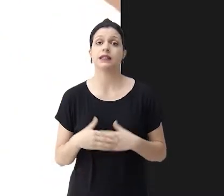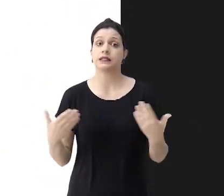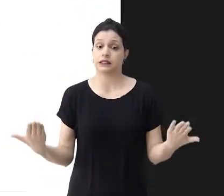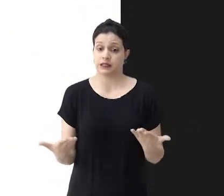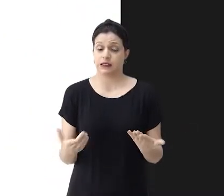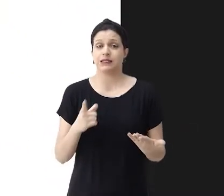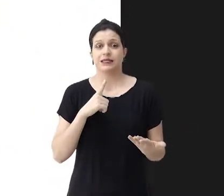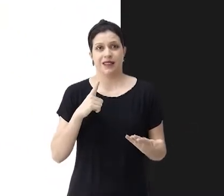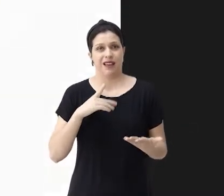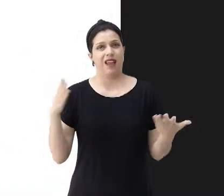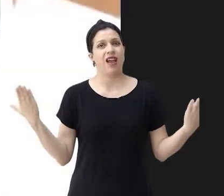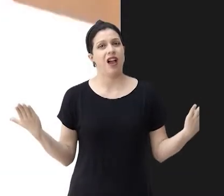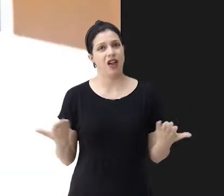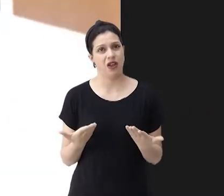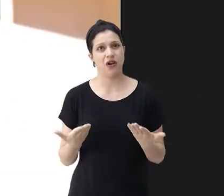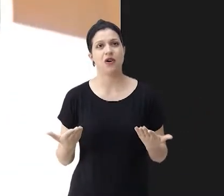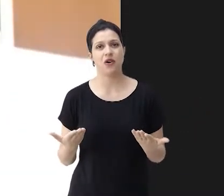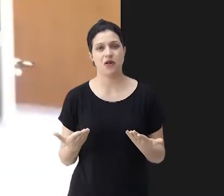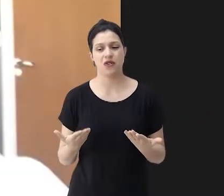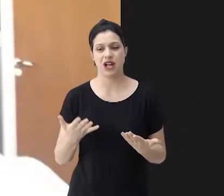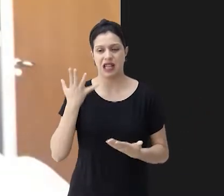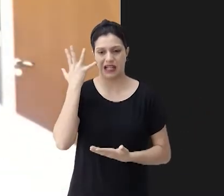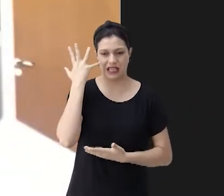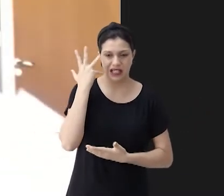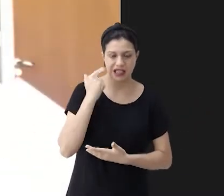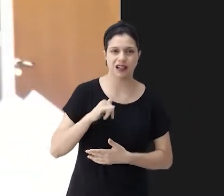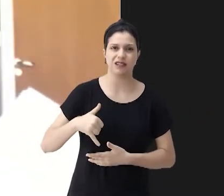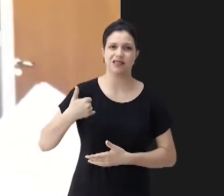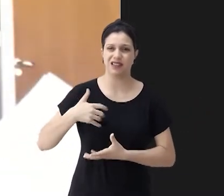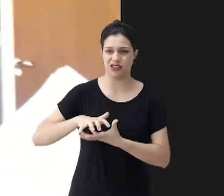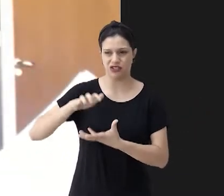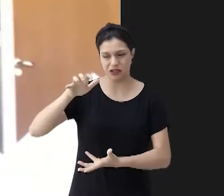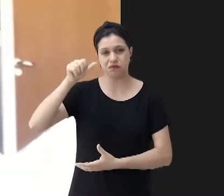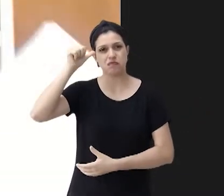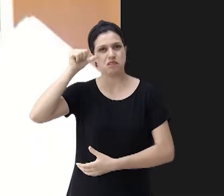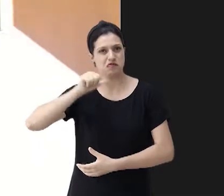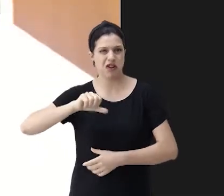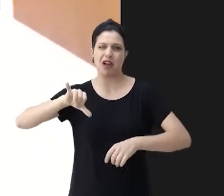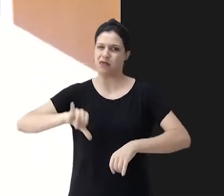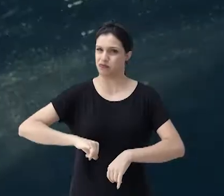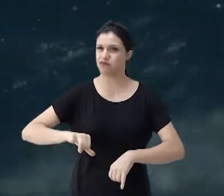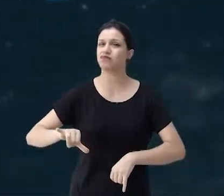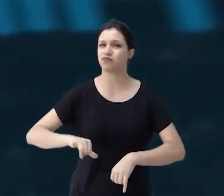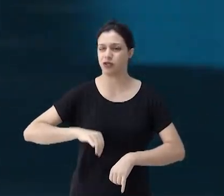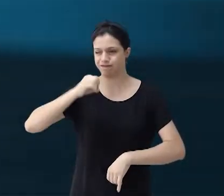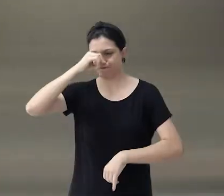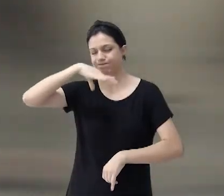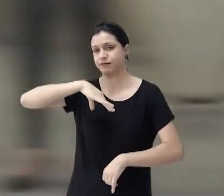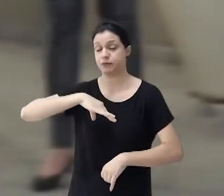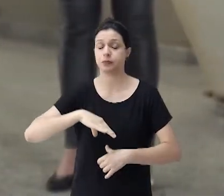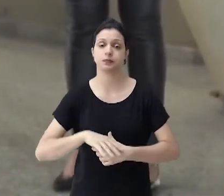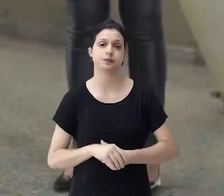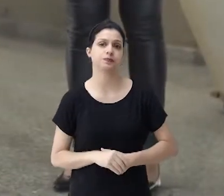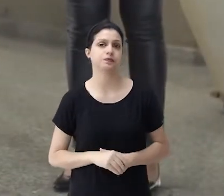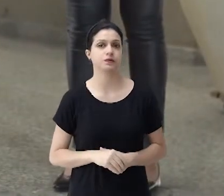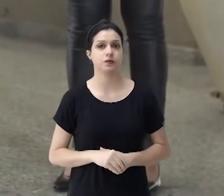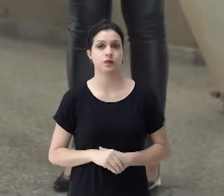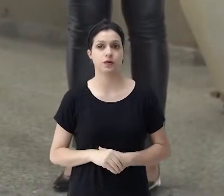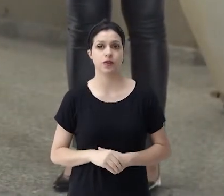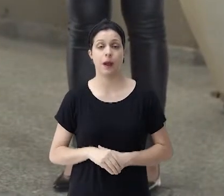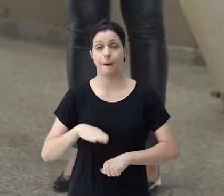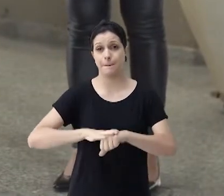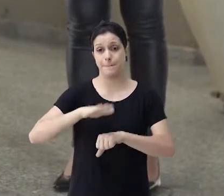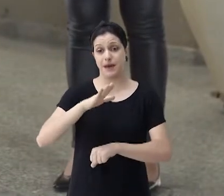isso tem aumentado em relação a crianças, a idosos, a mulheres. Em novembro, com